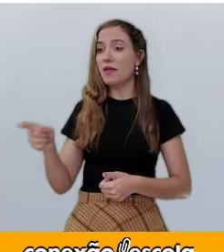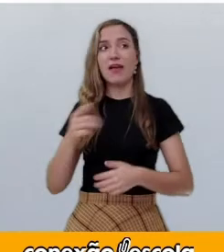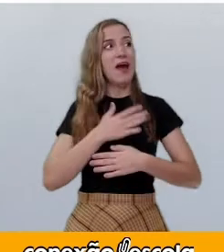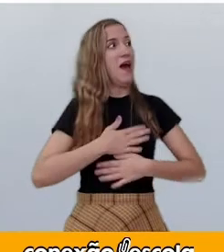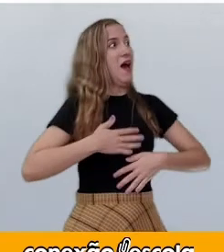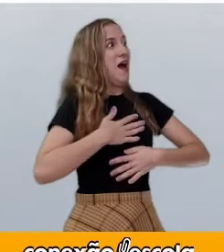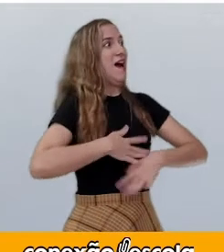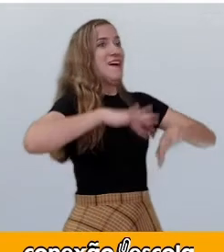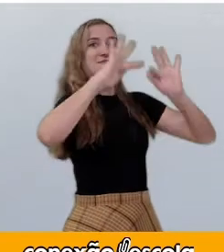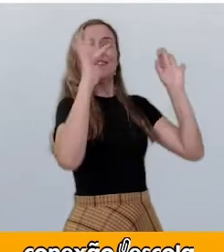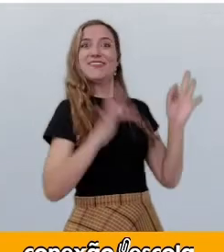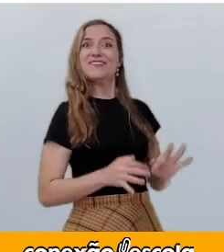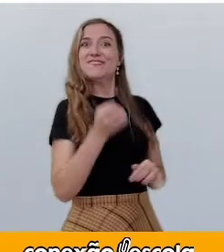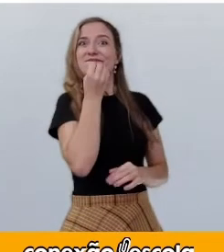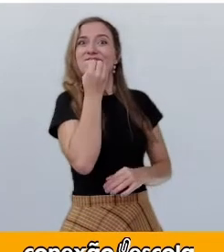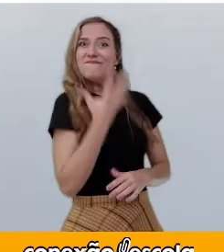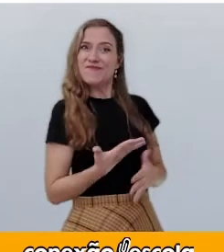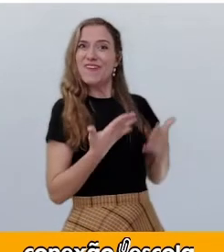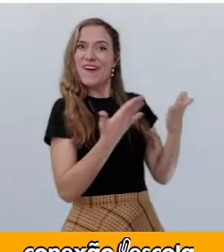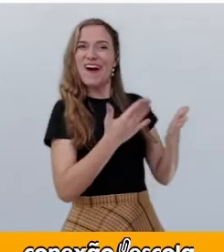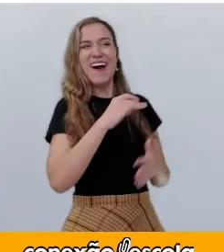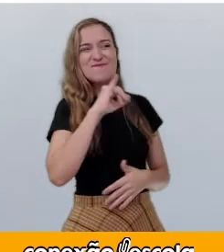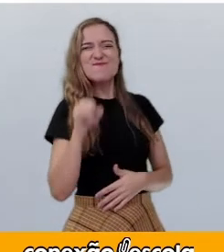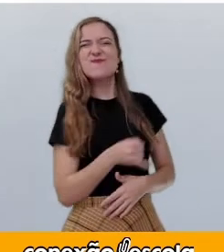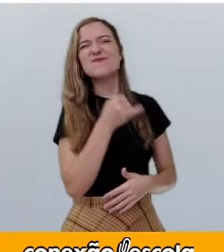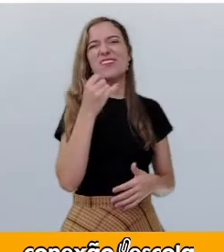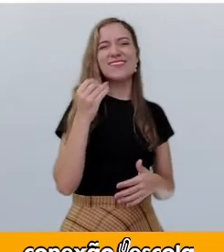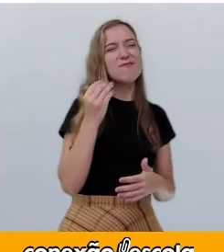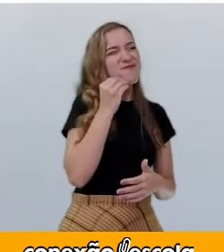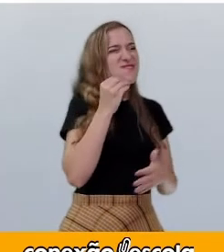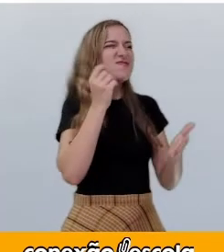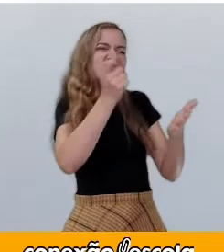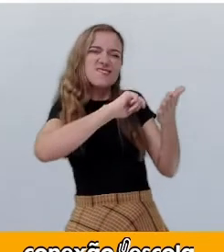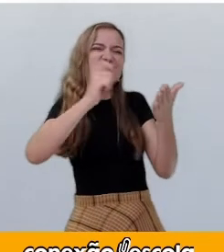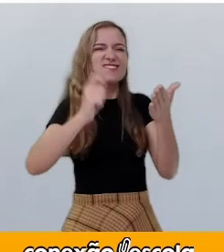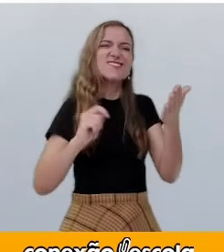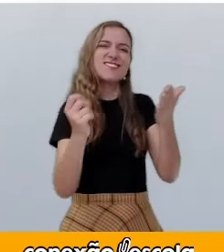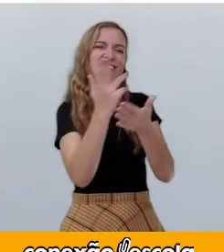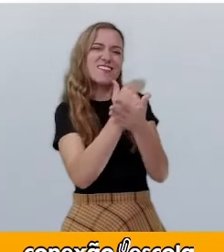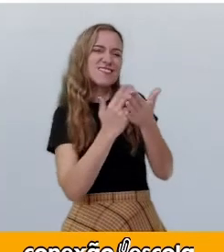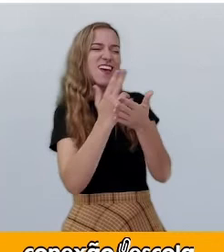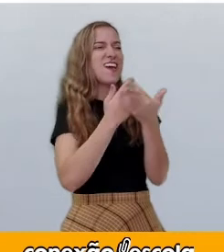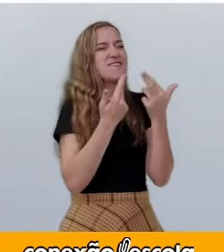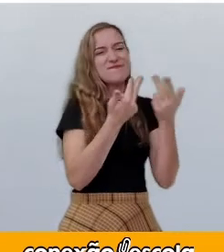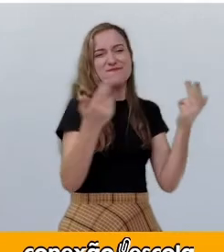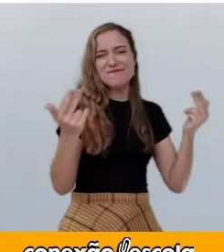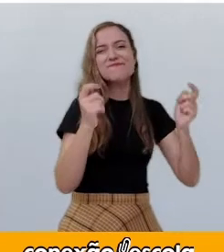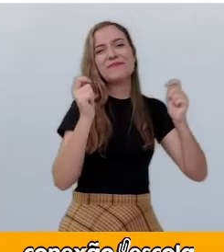com essa ideia da mãe e ali fazia lindos desenhos